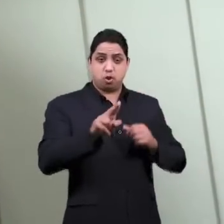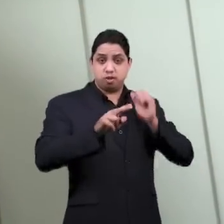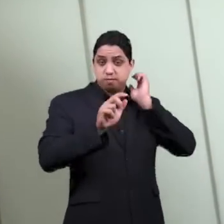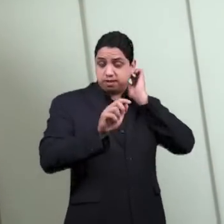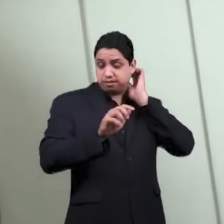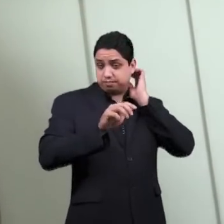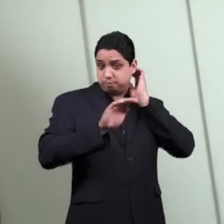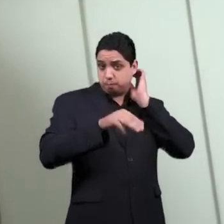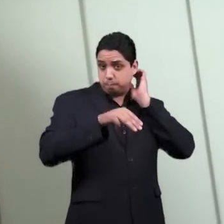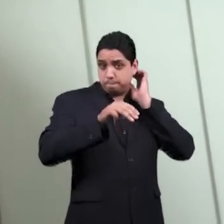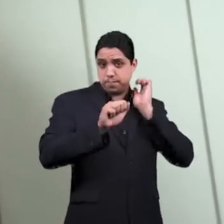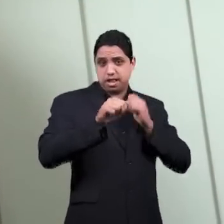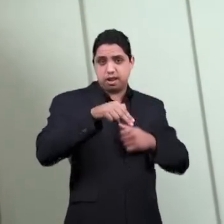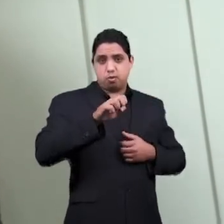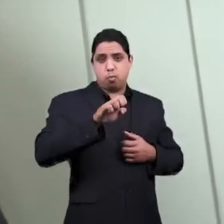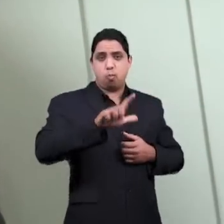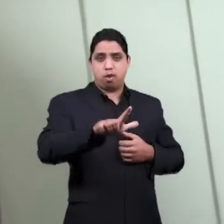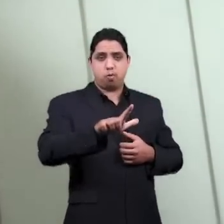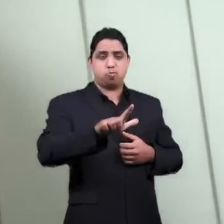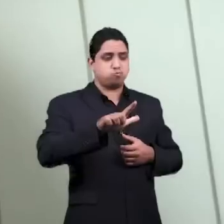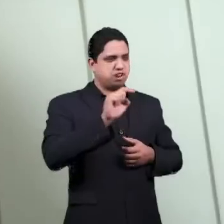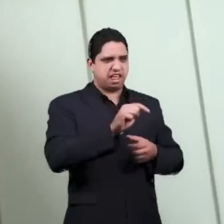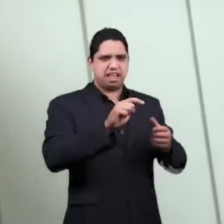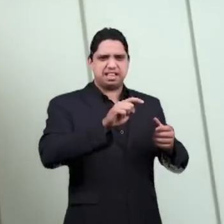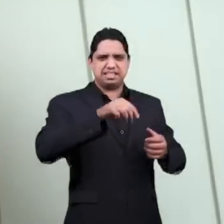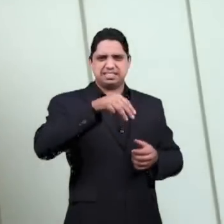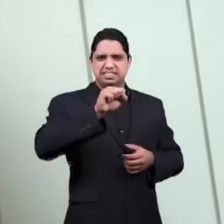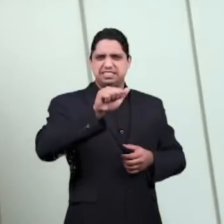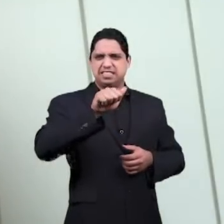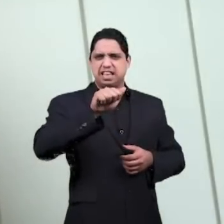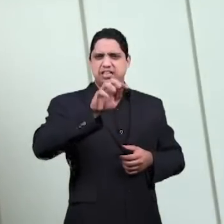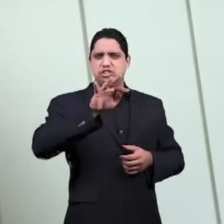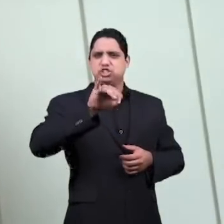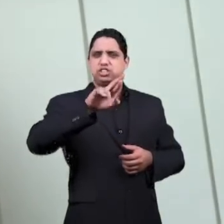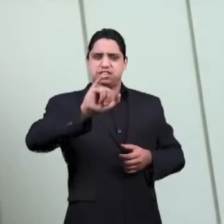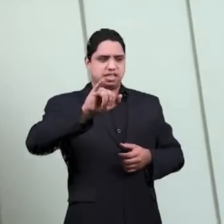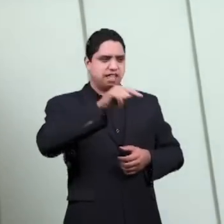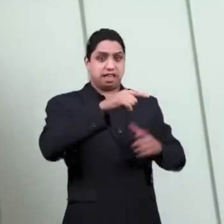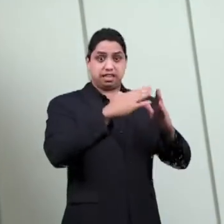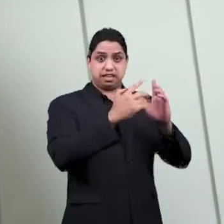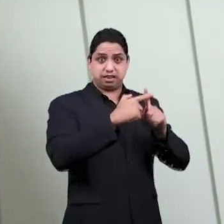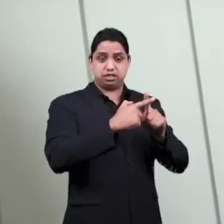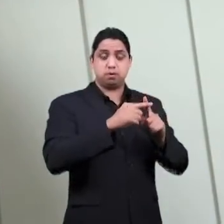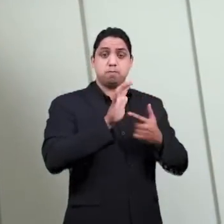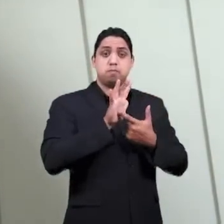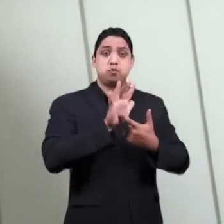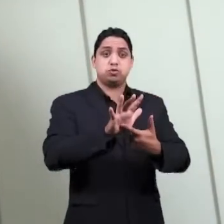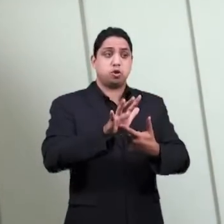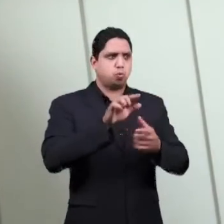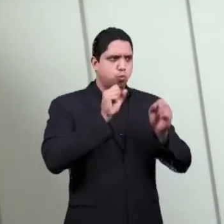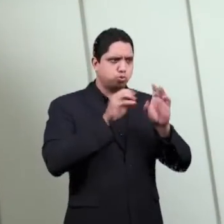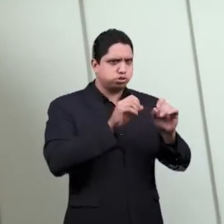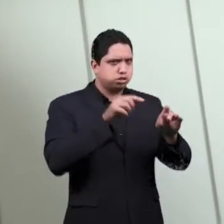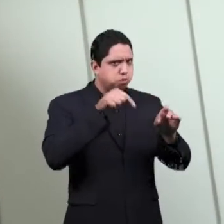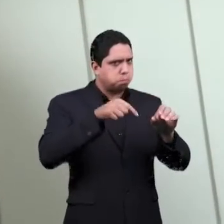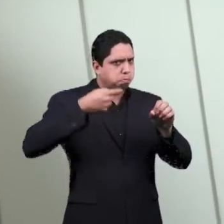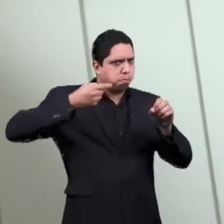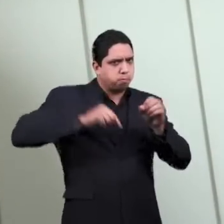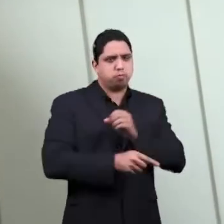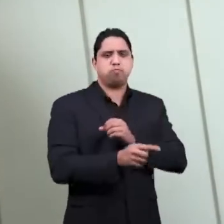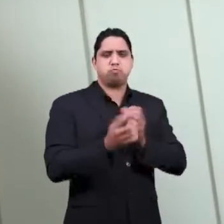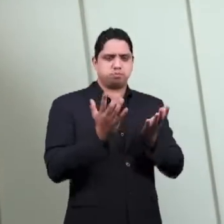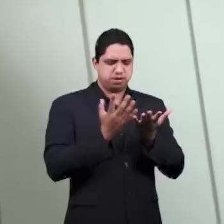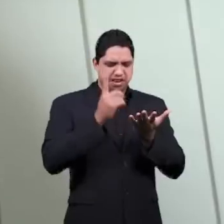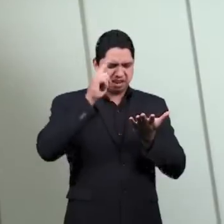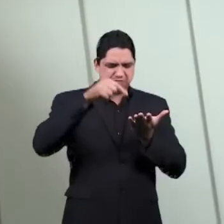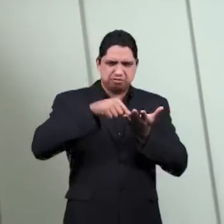você relatou, especialmente, a questão de dizer que o ensino é um ensino de profundidade da